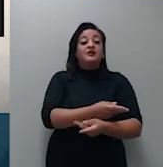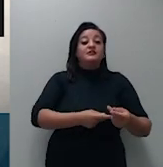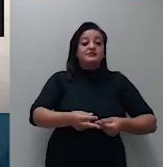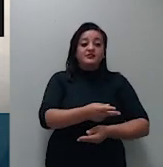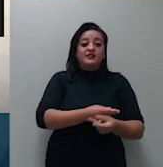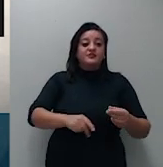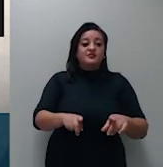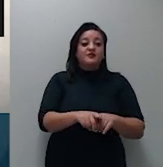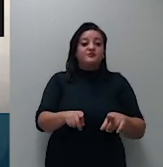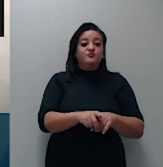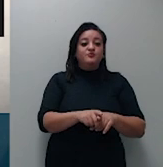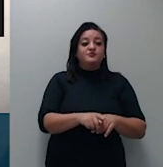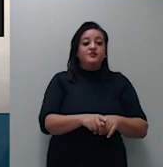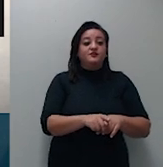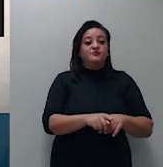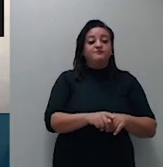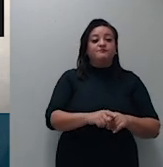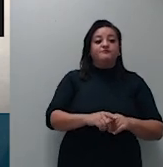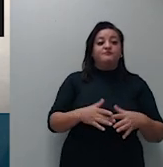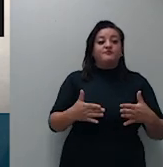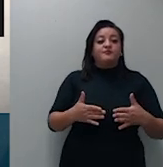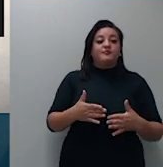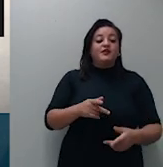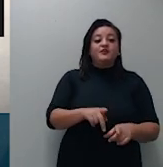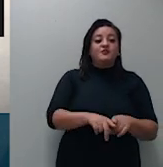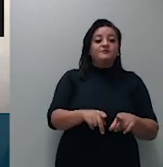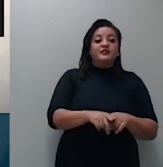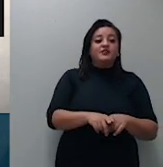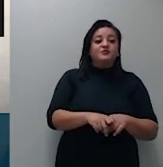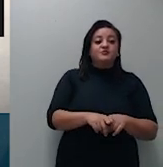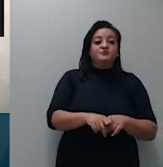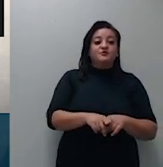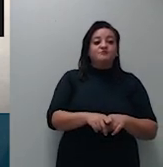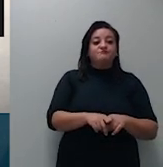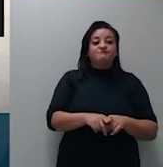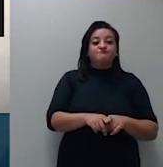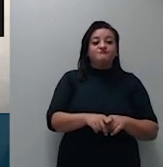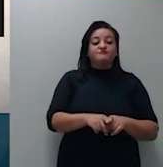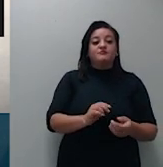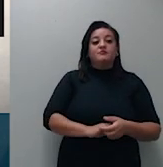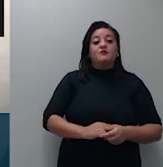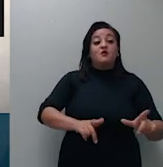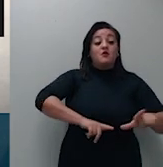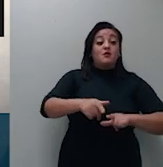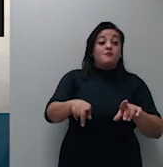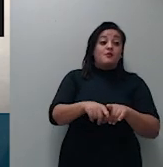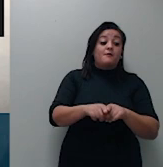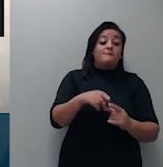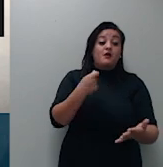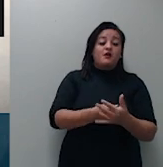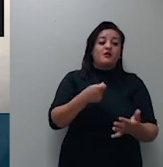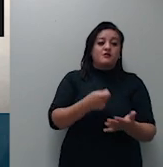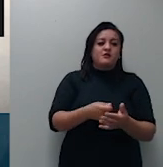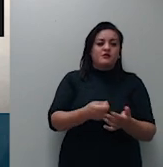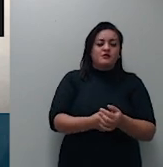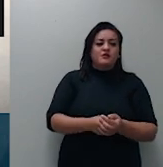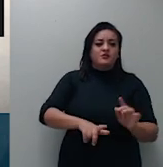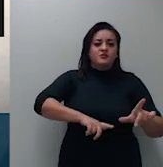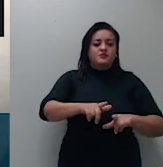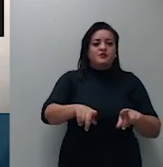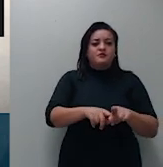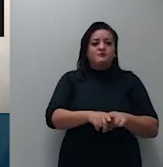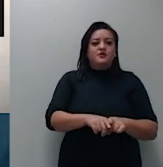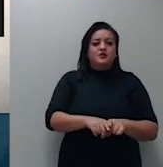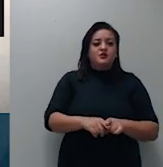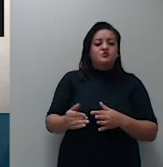mensalidades mais lógicas contra operadoras no sentido do uso consciente pela participação Direta do pagamento dos